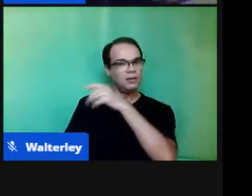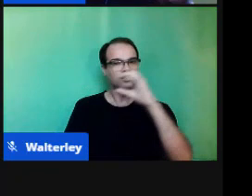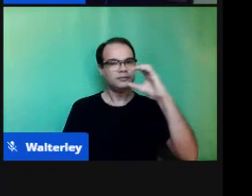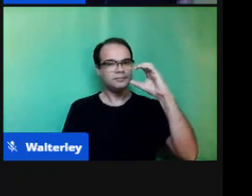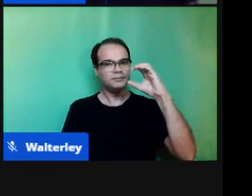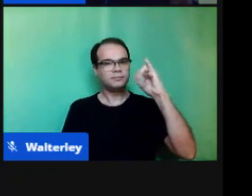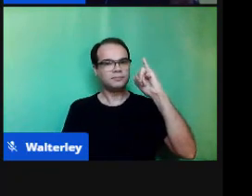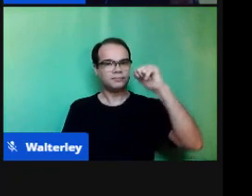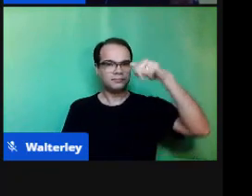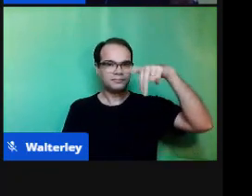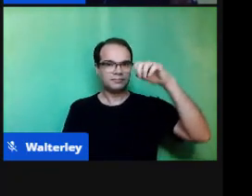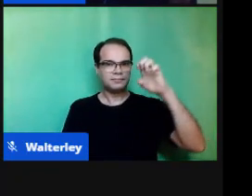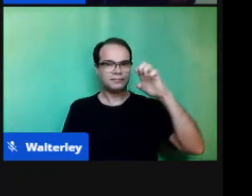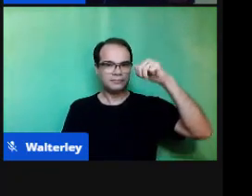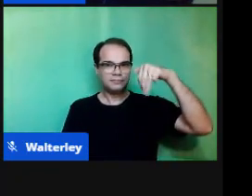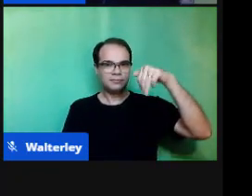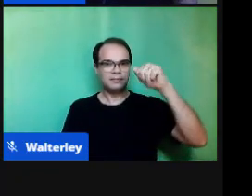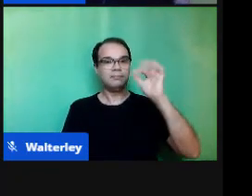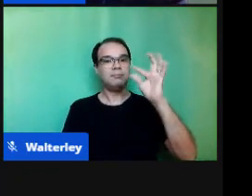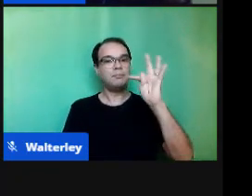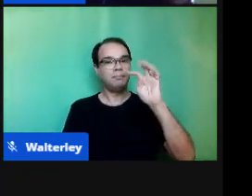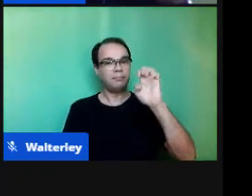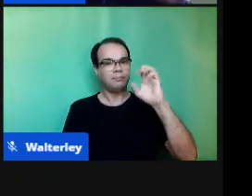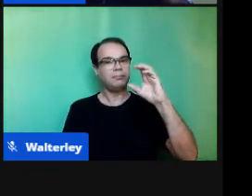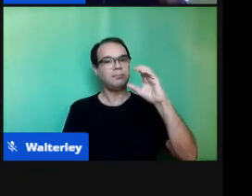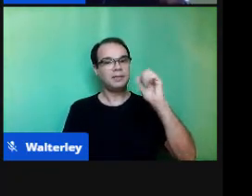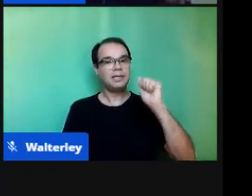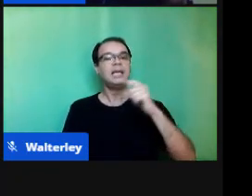na Cinemateca, mas